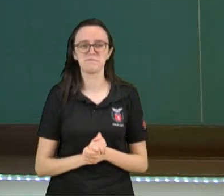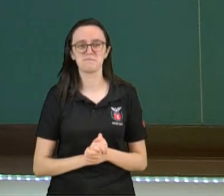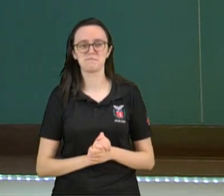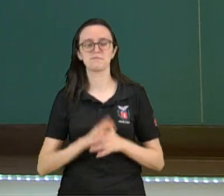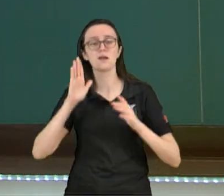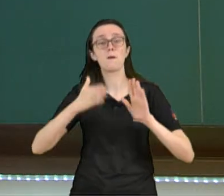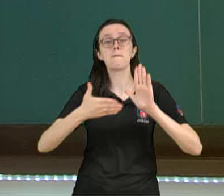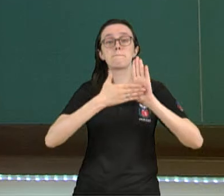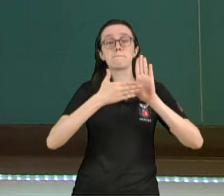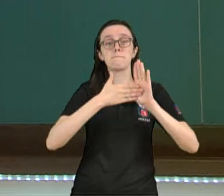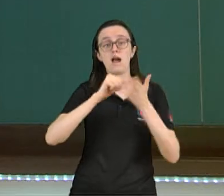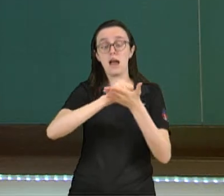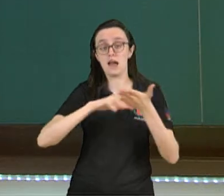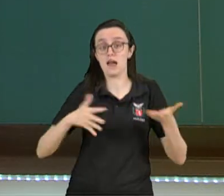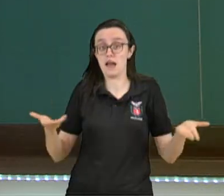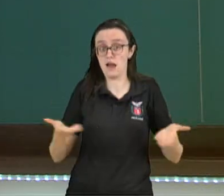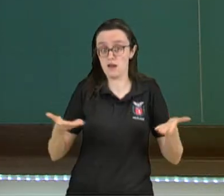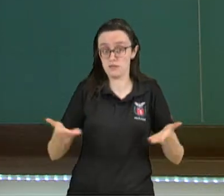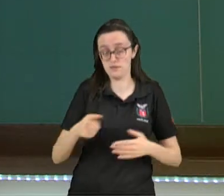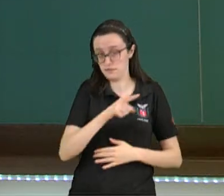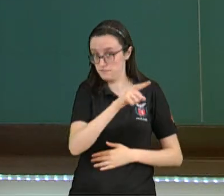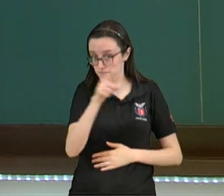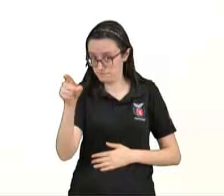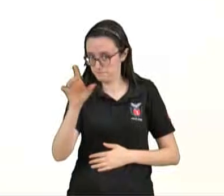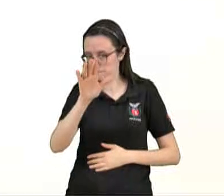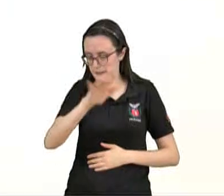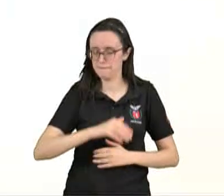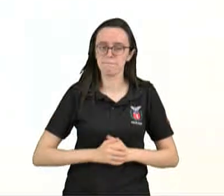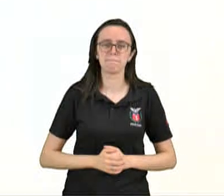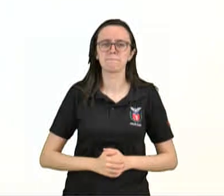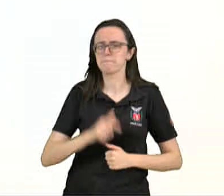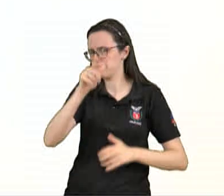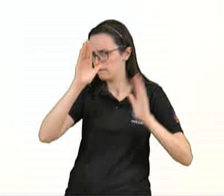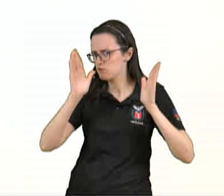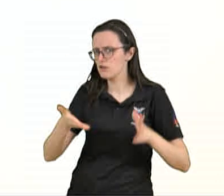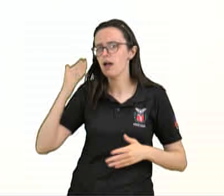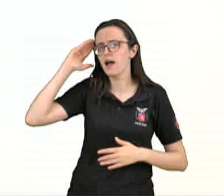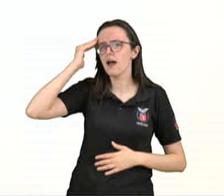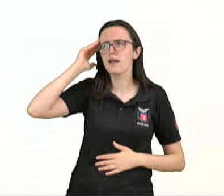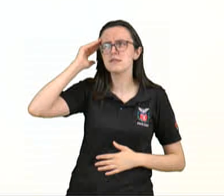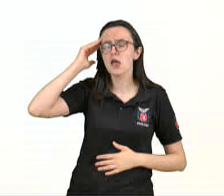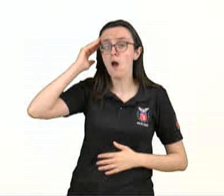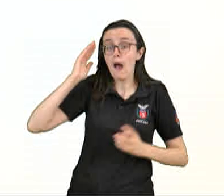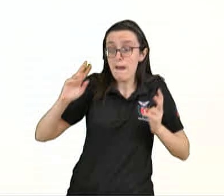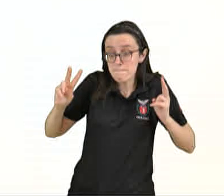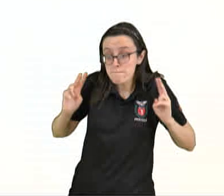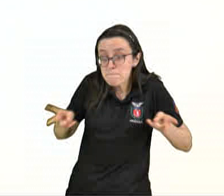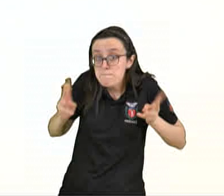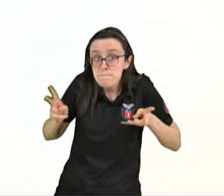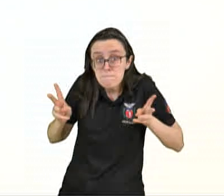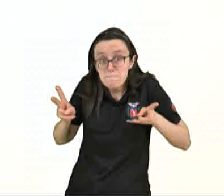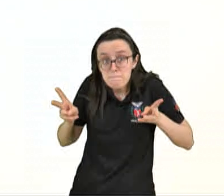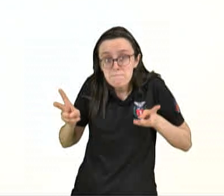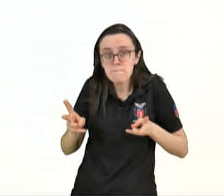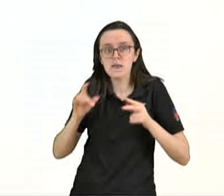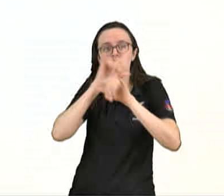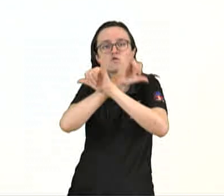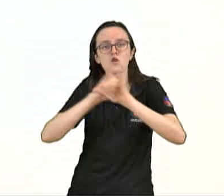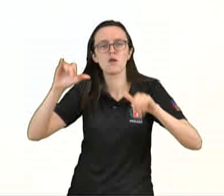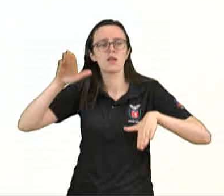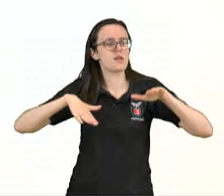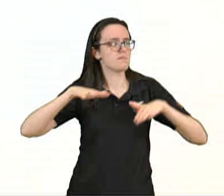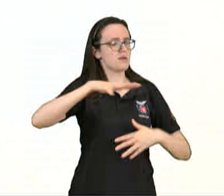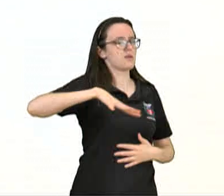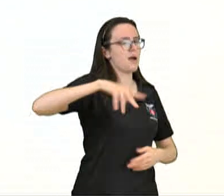E uma proposta de atividade para você. Você já entendeu que a mesma notícia, dependendo do público a